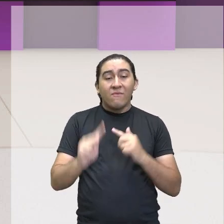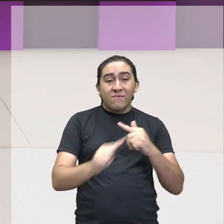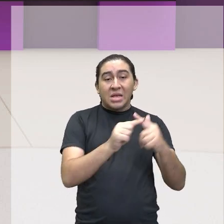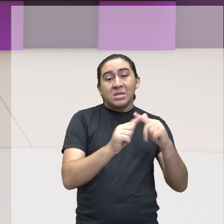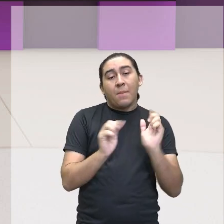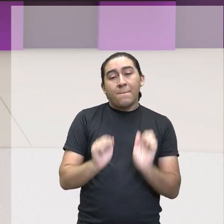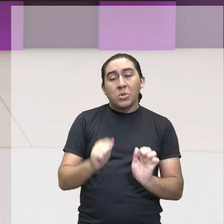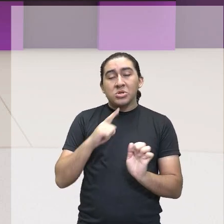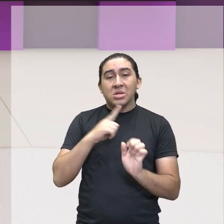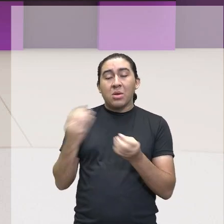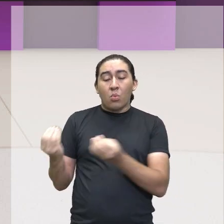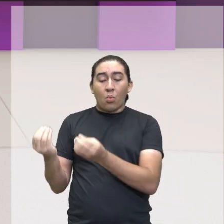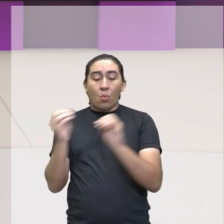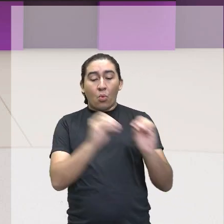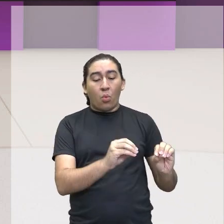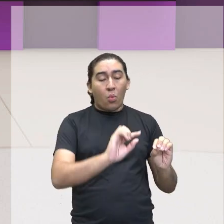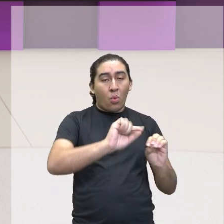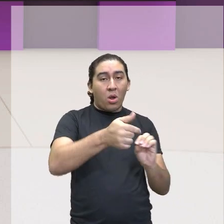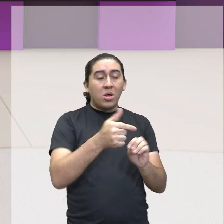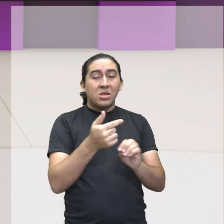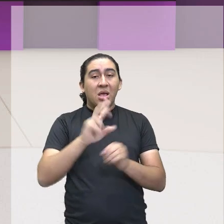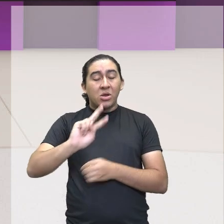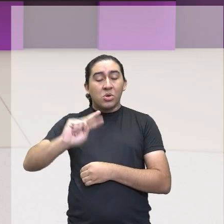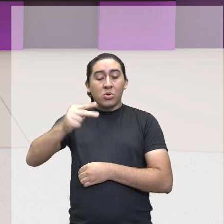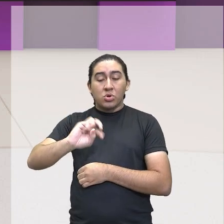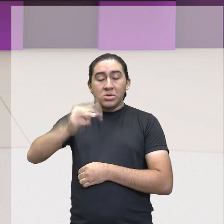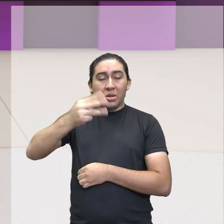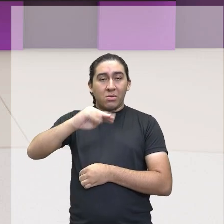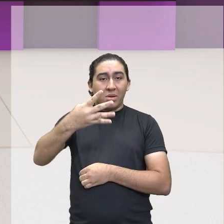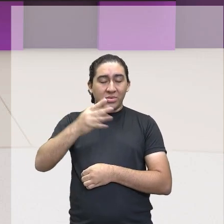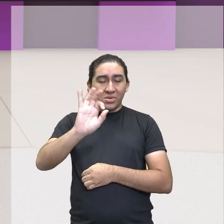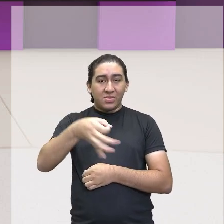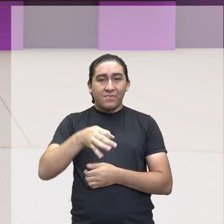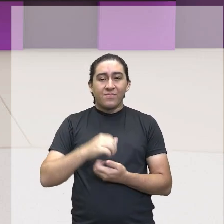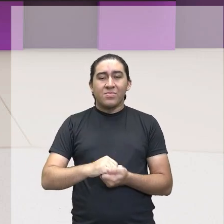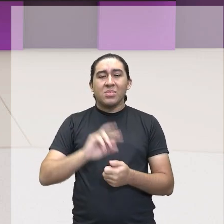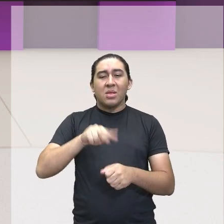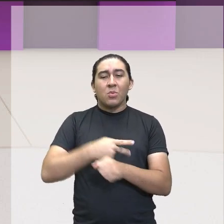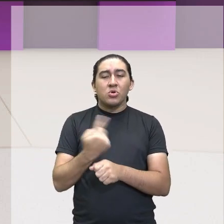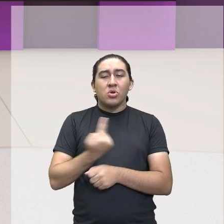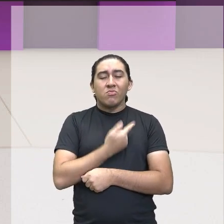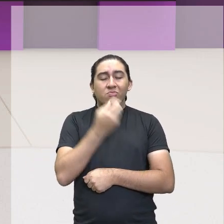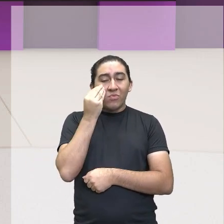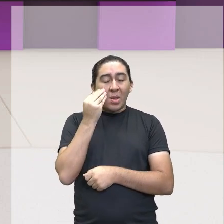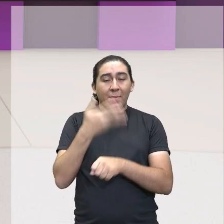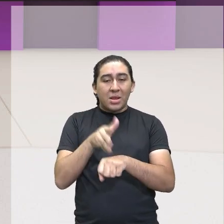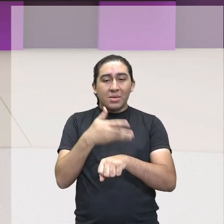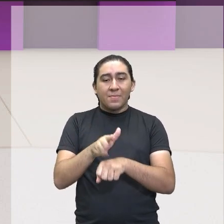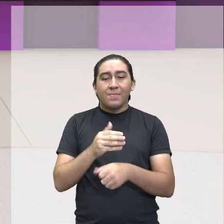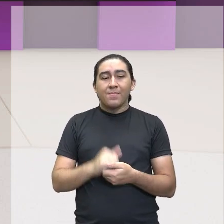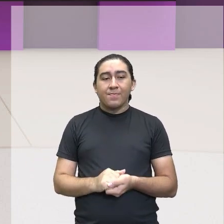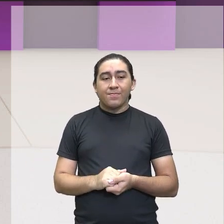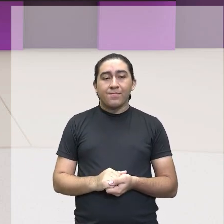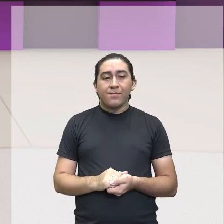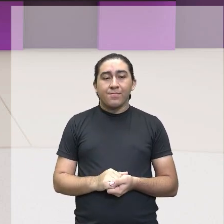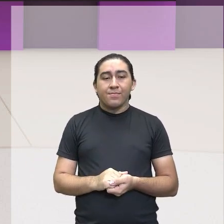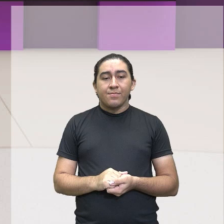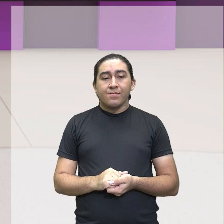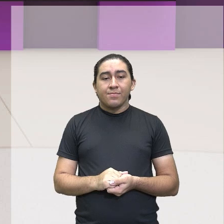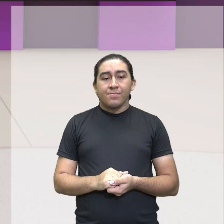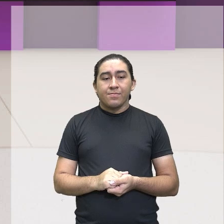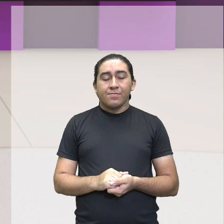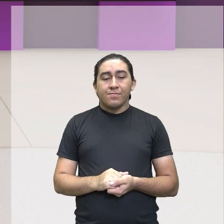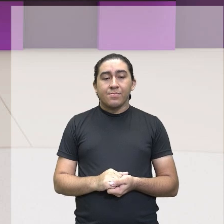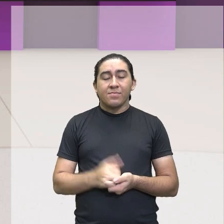ele pode ir para o expoente do logaritmando, certo? Daqui a pouco a gente vai ver na prática também. E quando eu